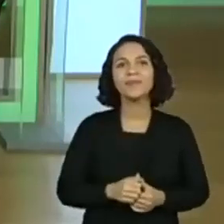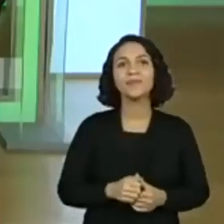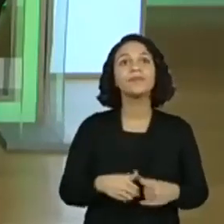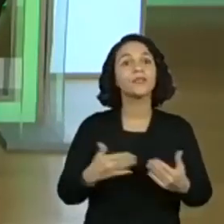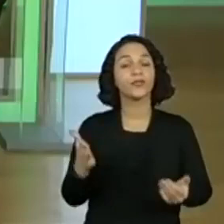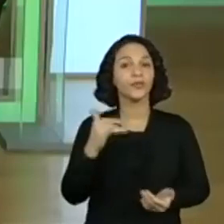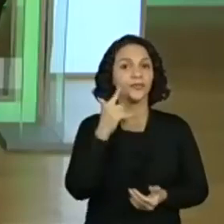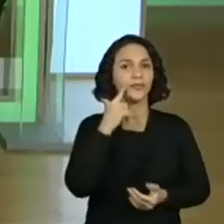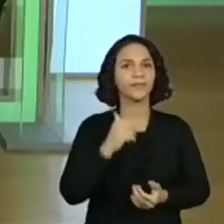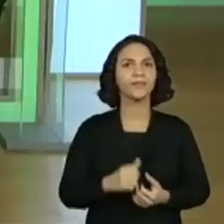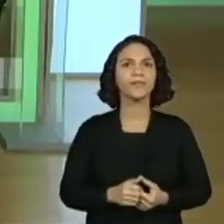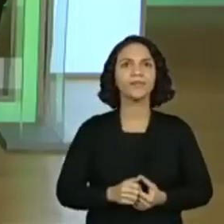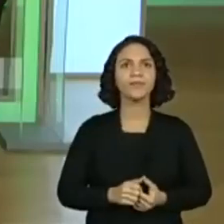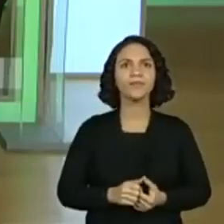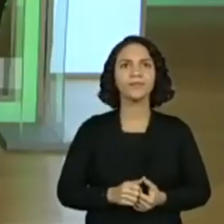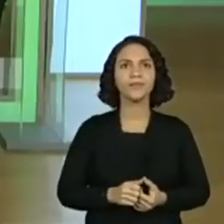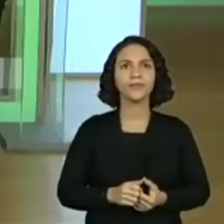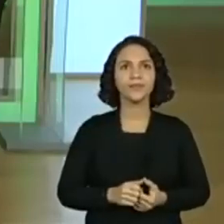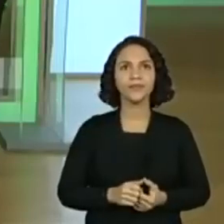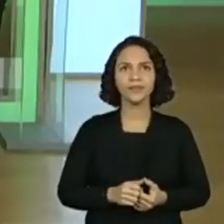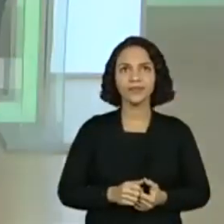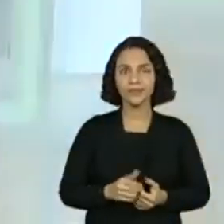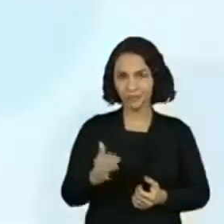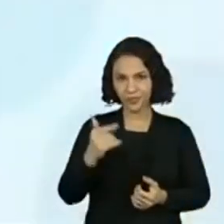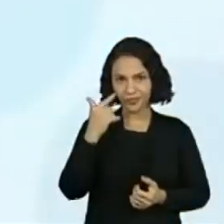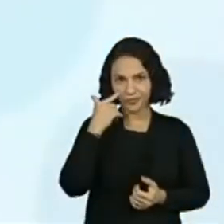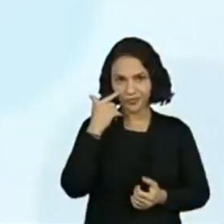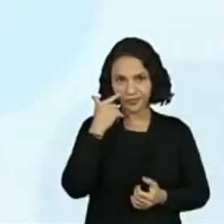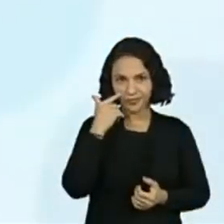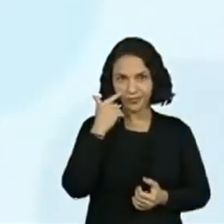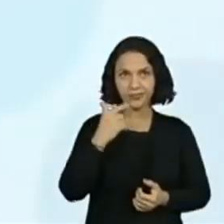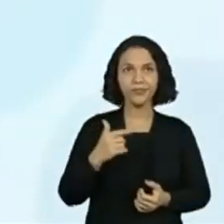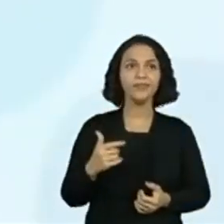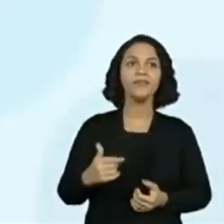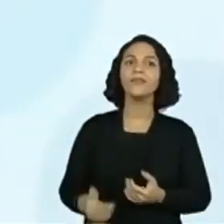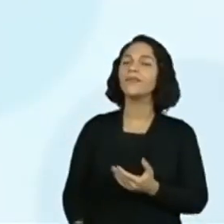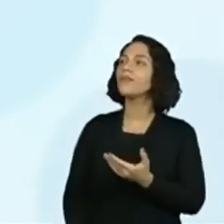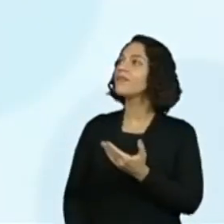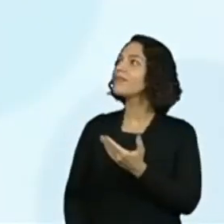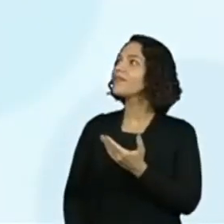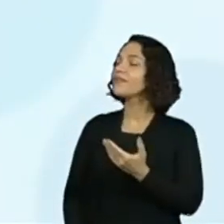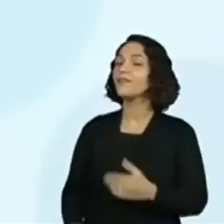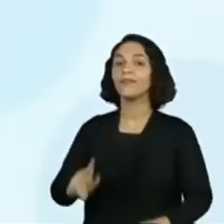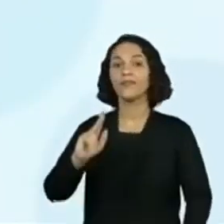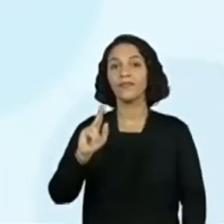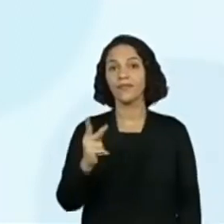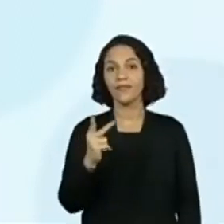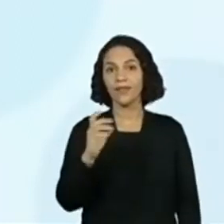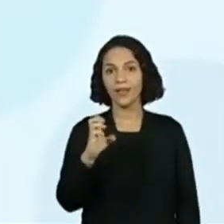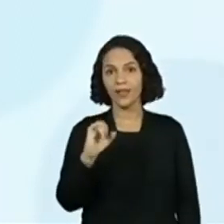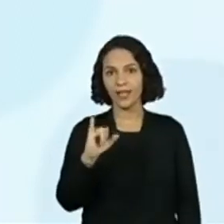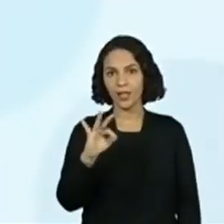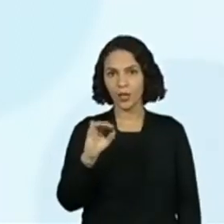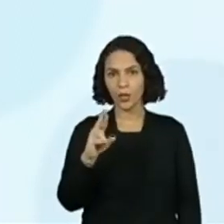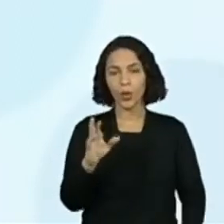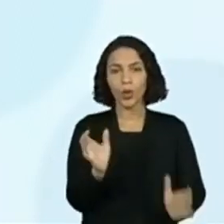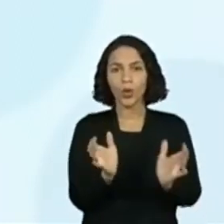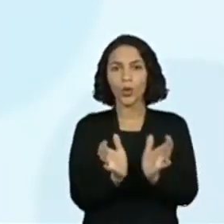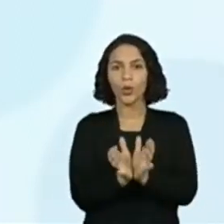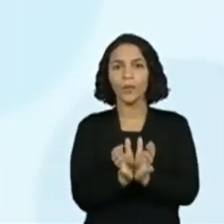então conferir. Ó, temos aqui, Heitor é da turma de